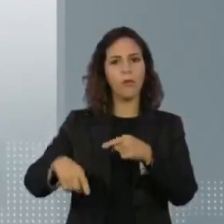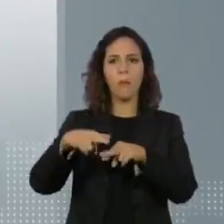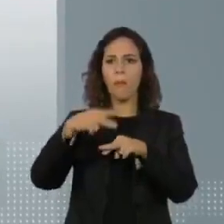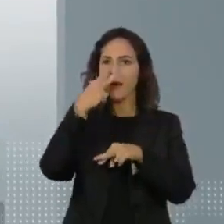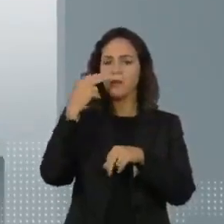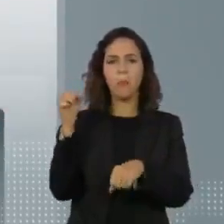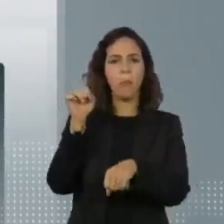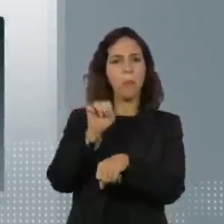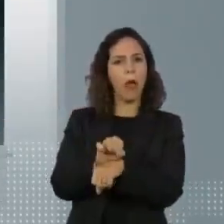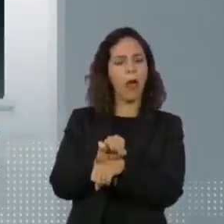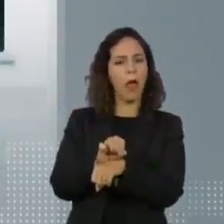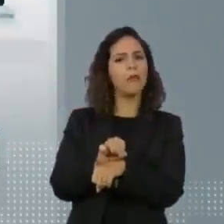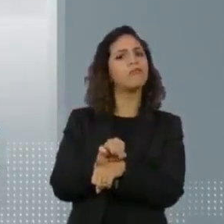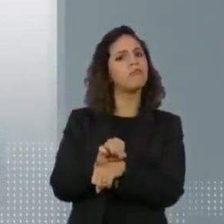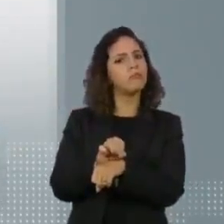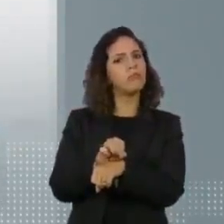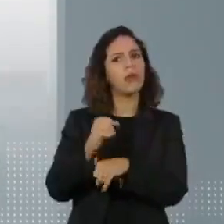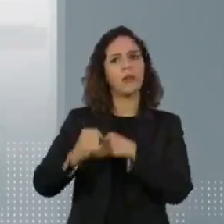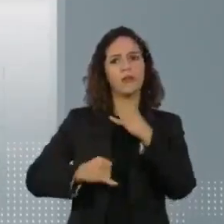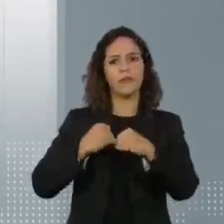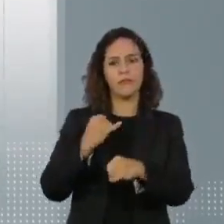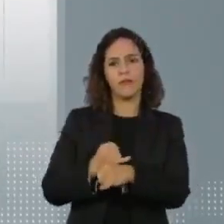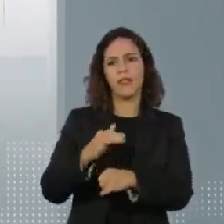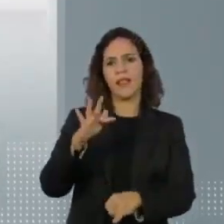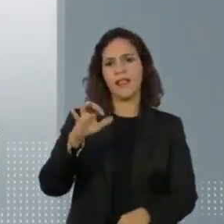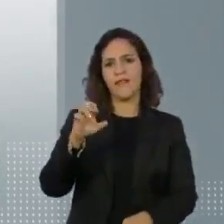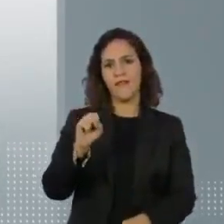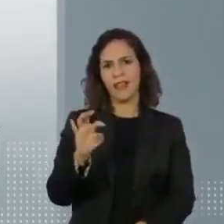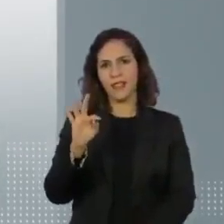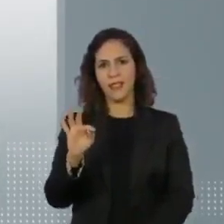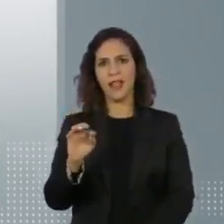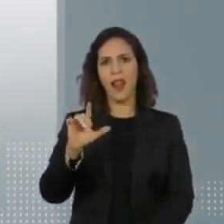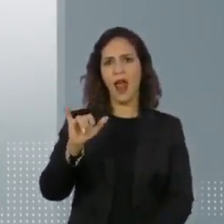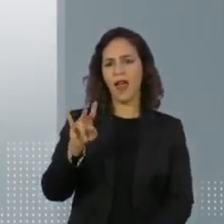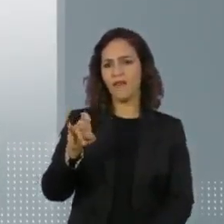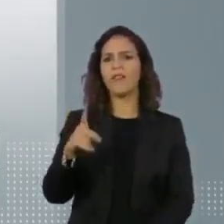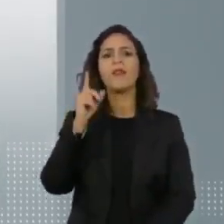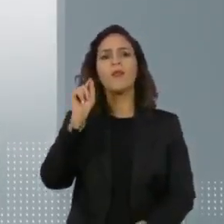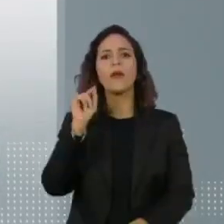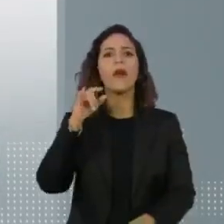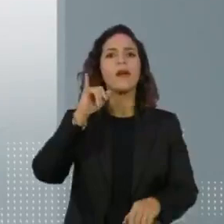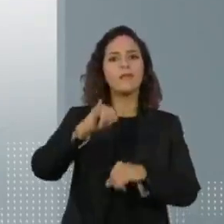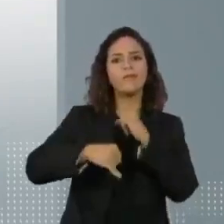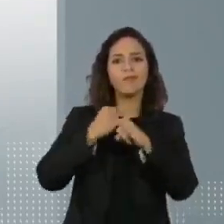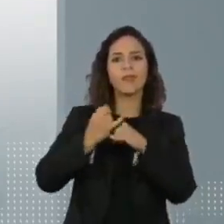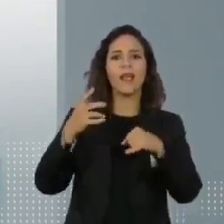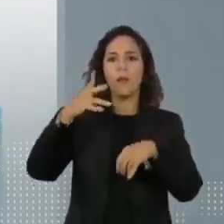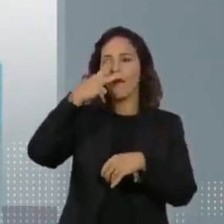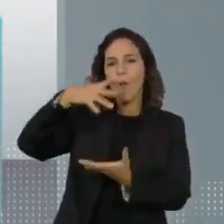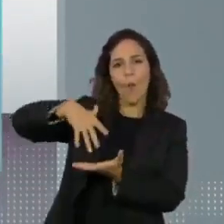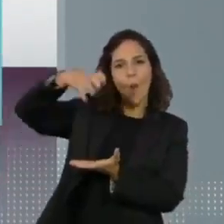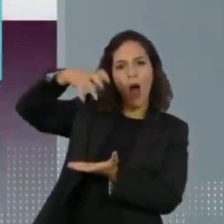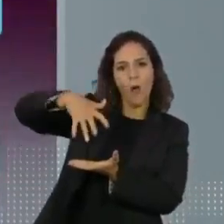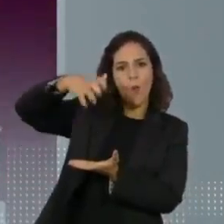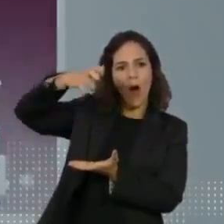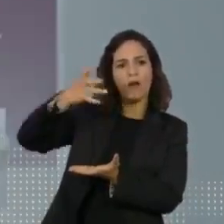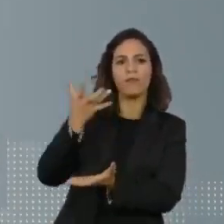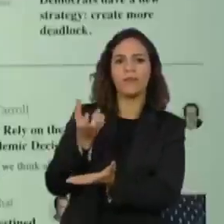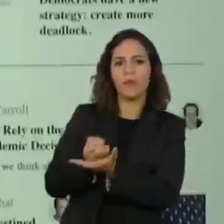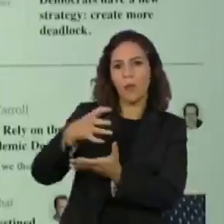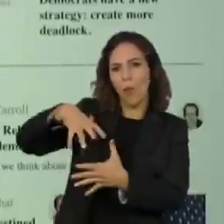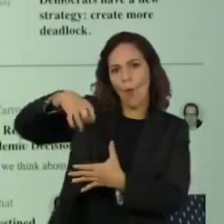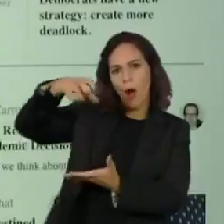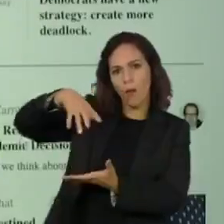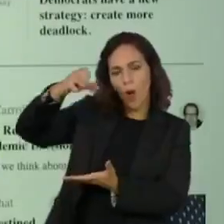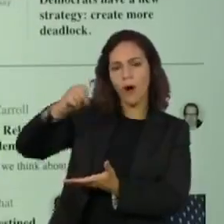aparente paralisação da empresa Fast Way que oferece serviços de computação em nuvem Como o banco de dados e